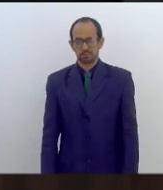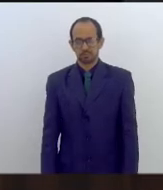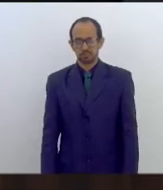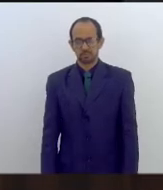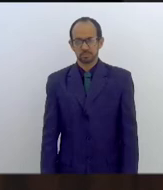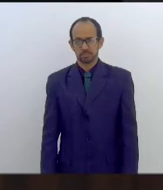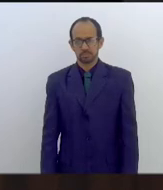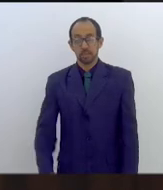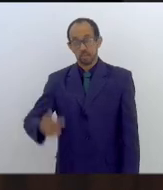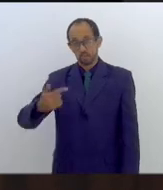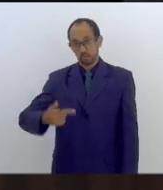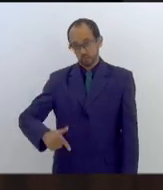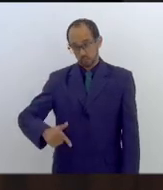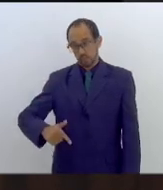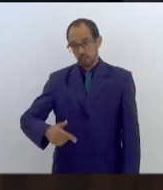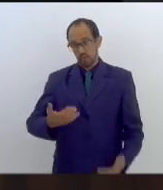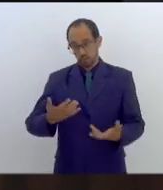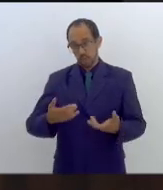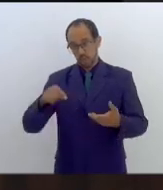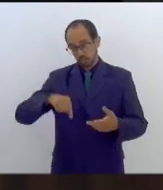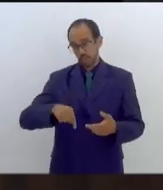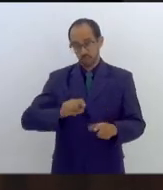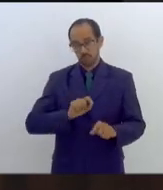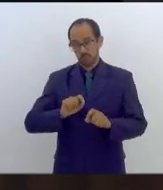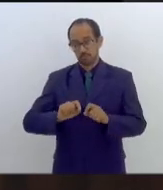mais uma vez eu quero aqui